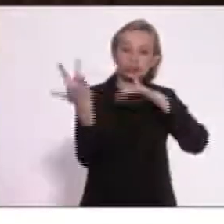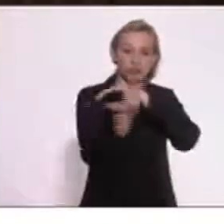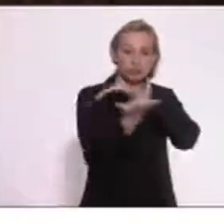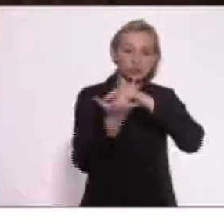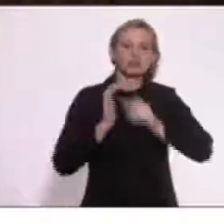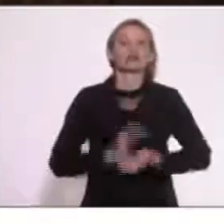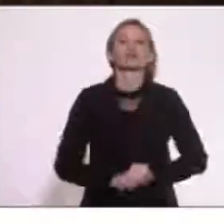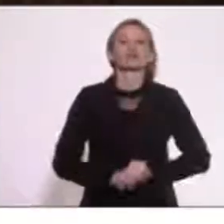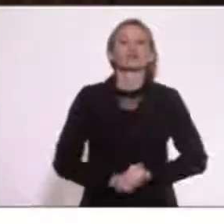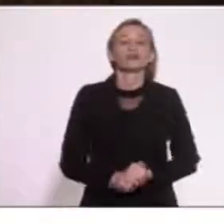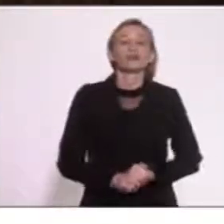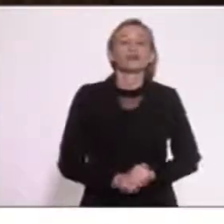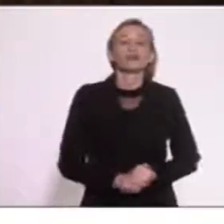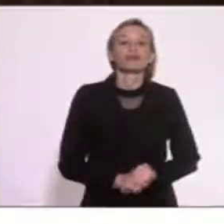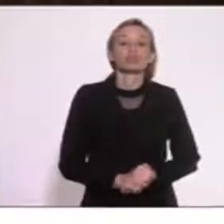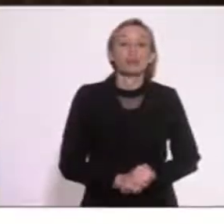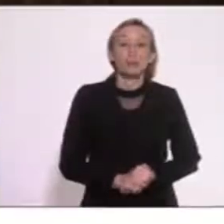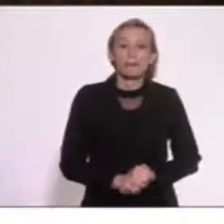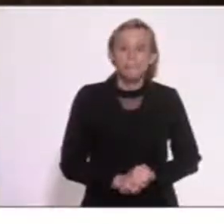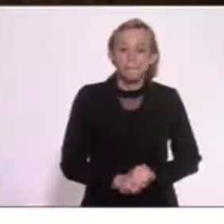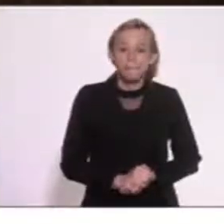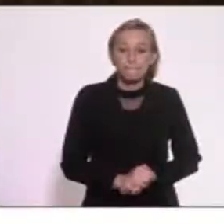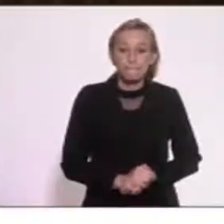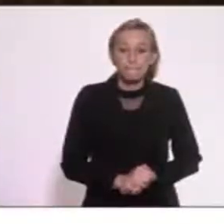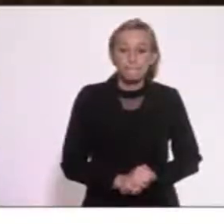sociais. Eu